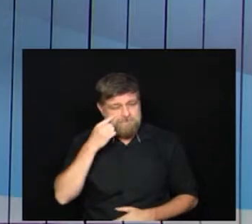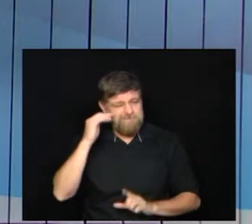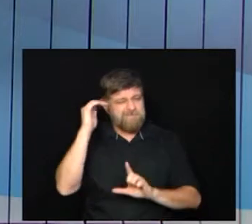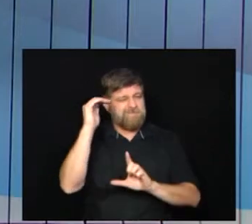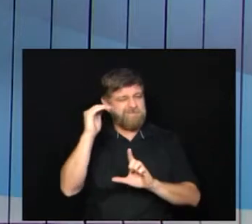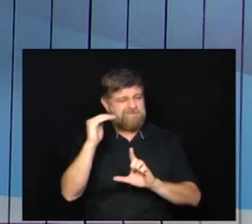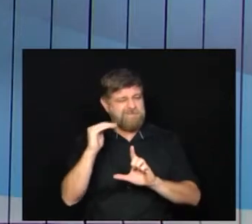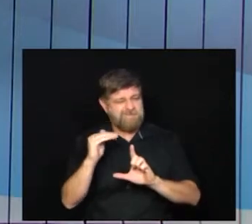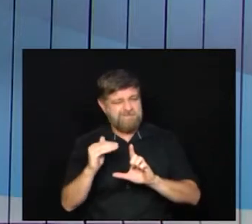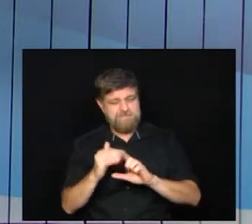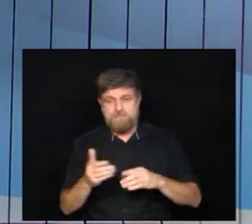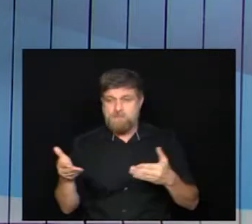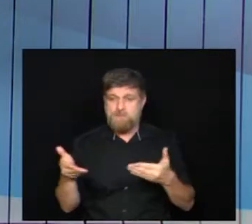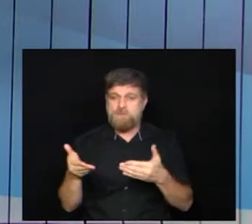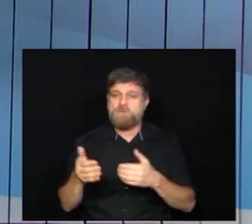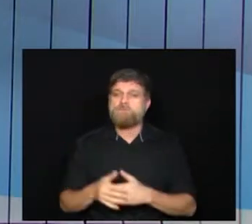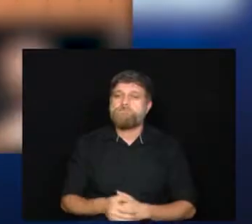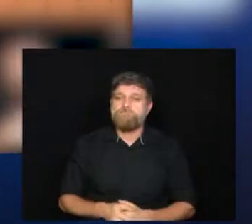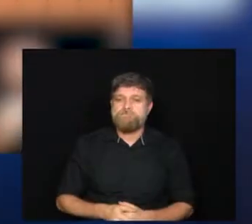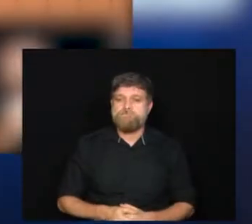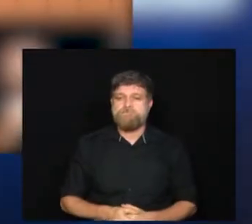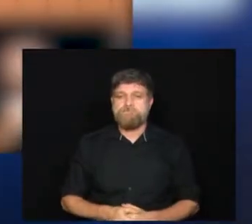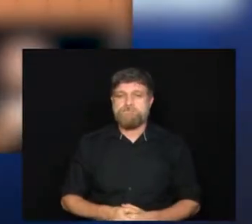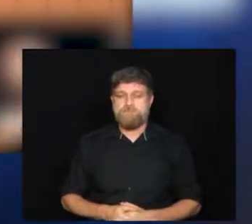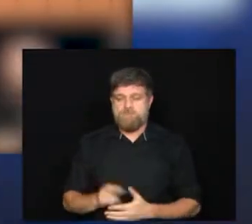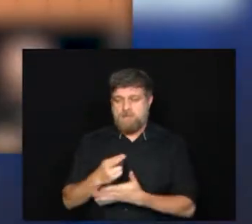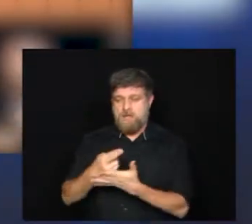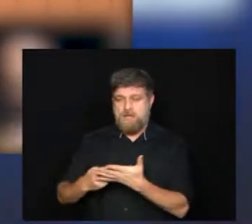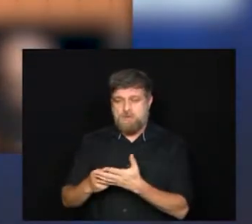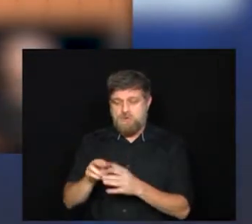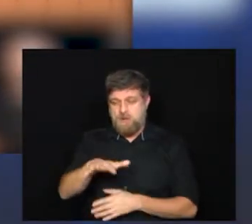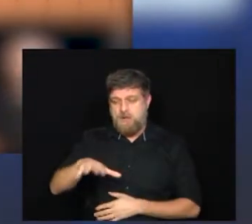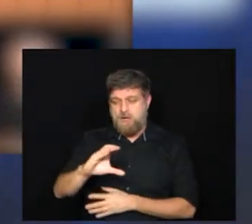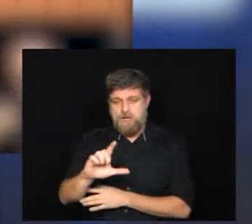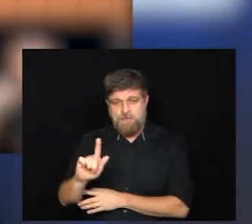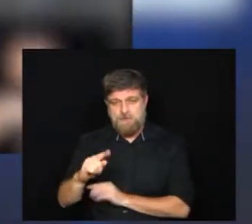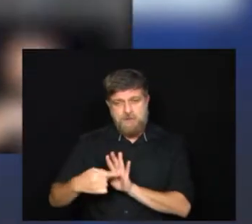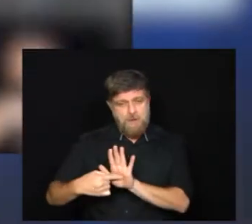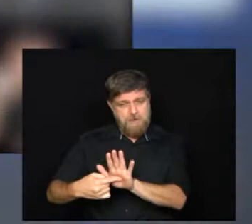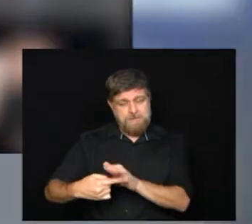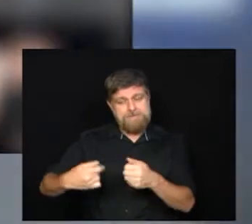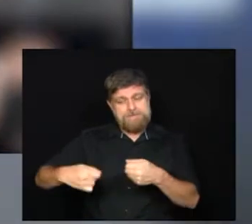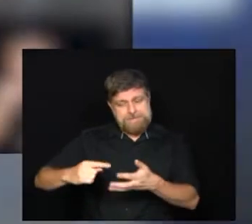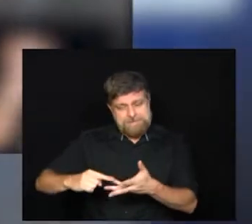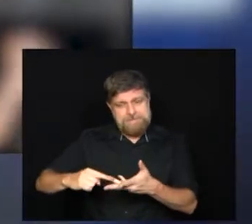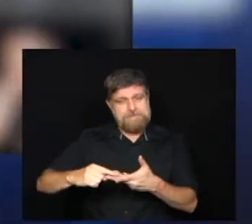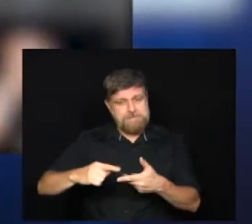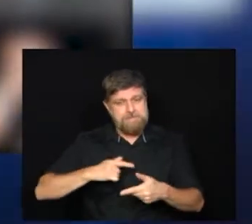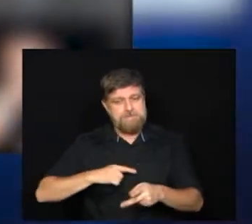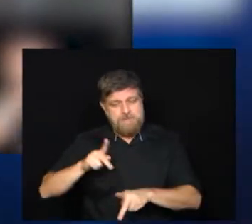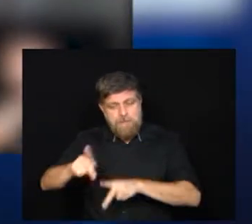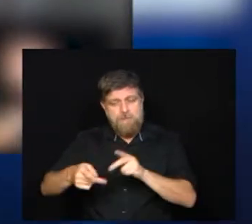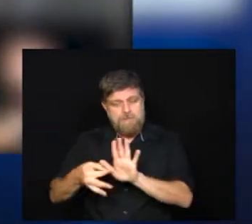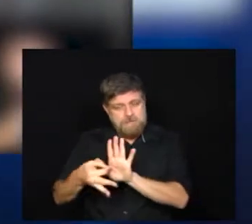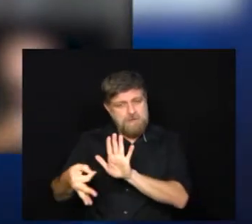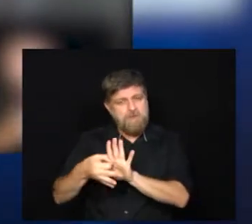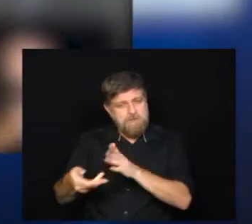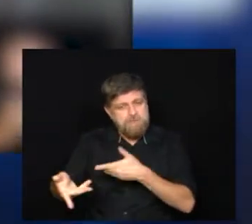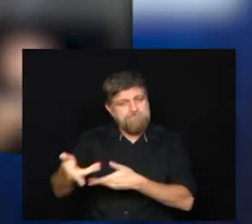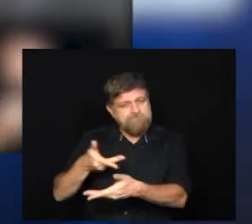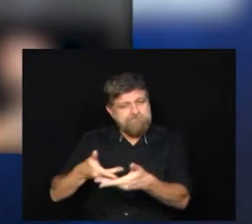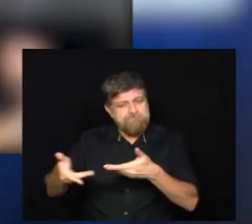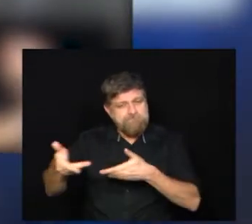os destaques de hoje. Relatório da Comissão do Campo Grande aponta a necessidade de ouvir mais a população